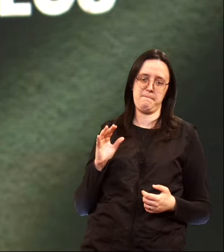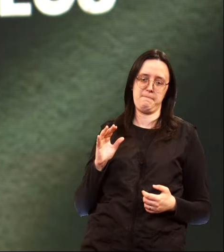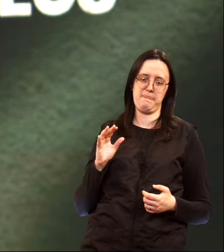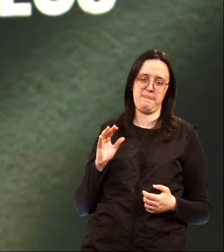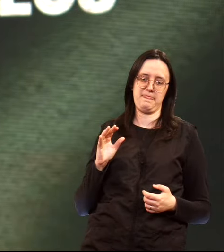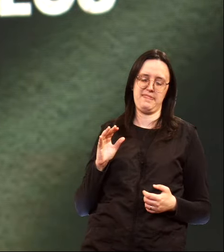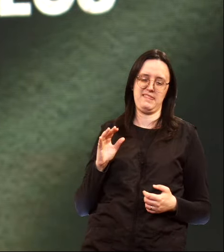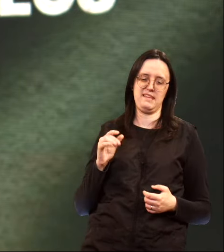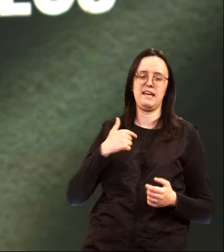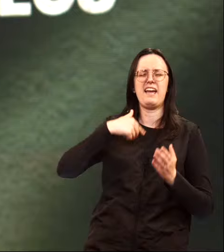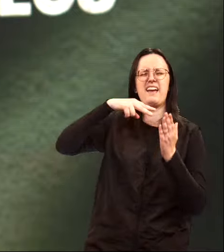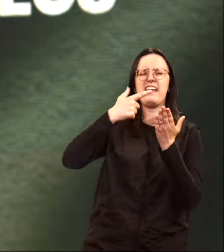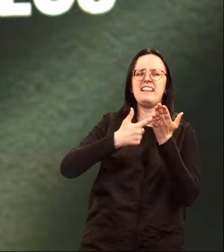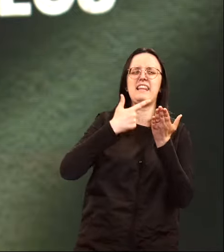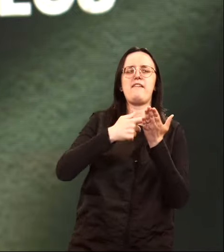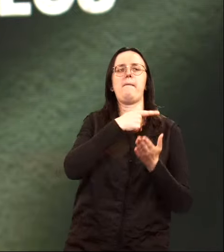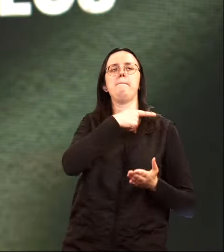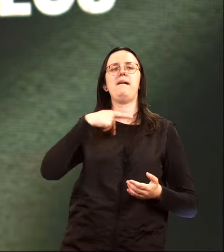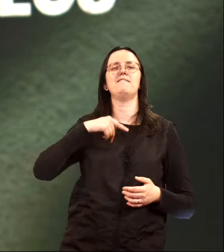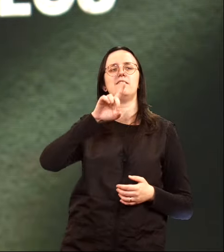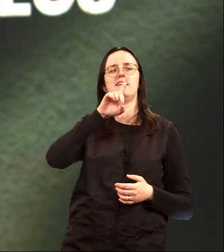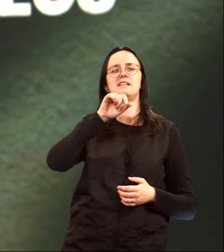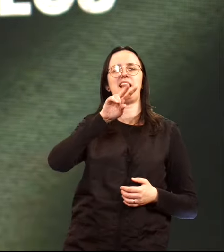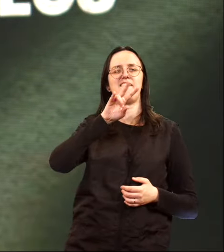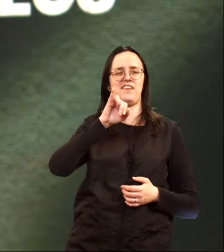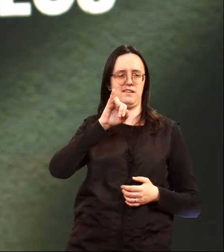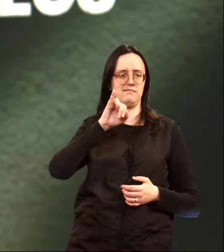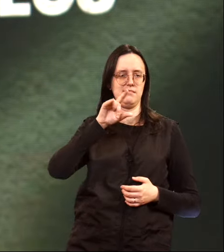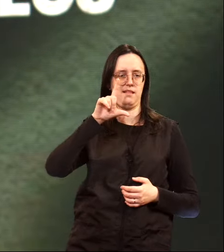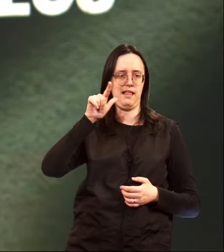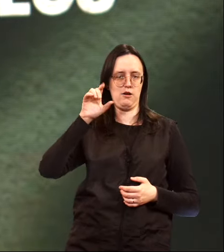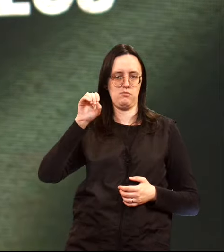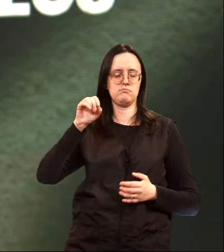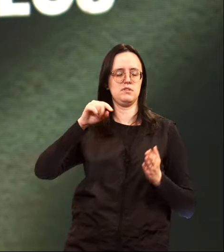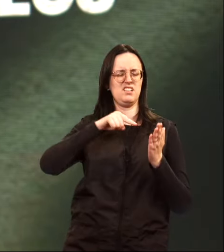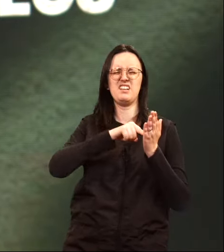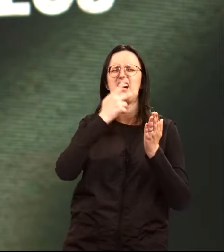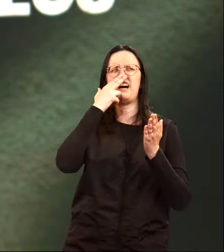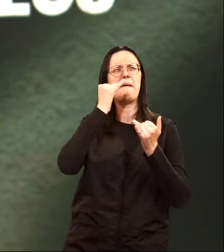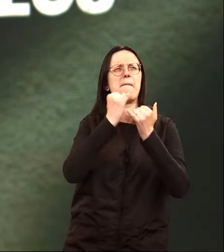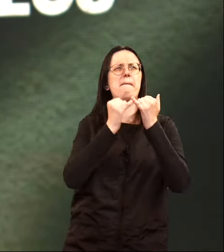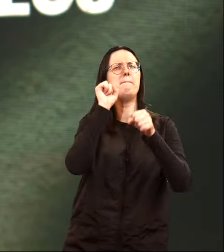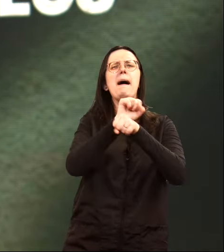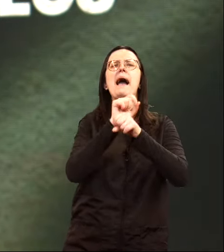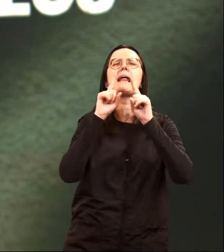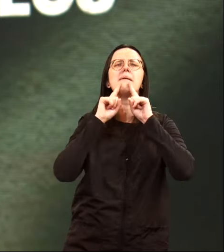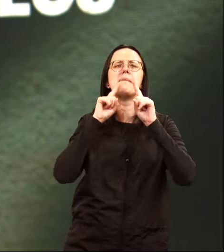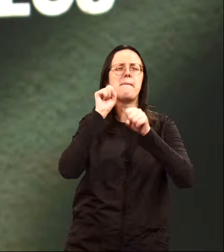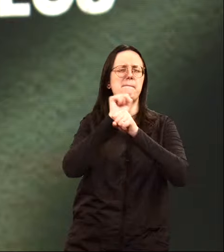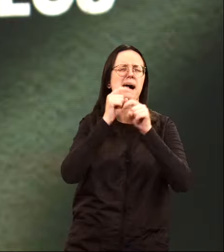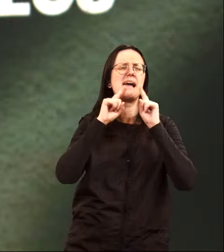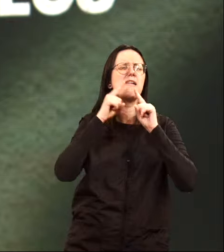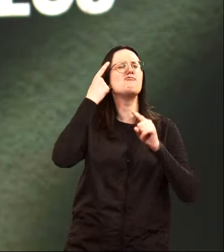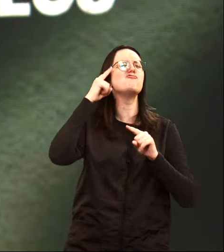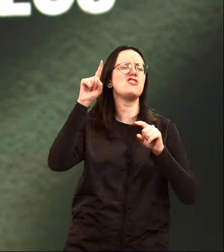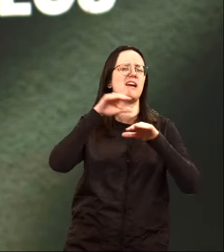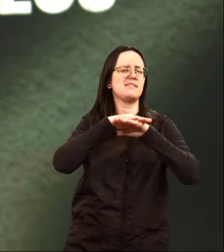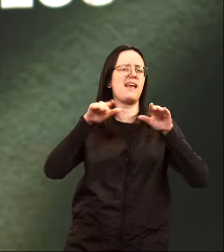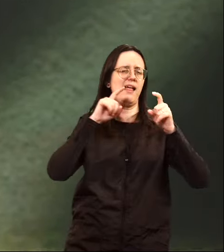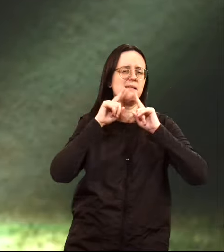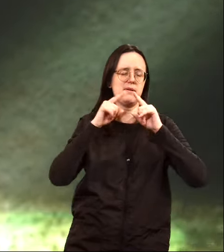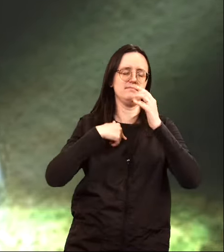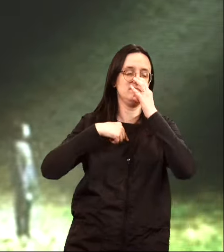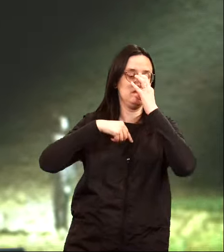Eu estava lendo o livro do pastor Davi Lago, acho que Pare de Reclamar, ou Deixe de Reclamar, Um Dia Sem Reclamar, é esse o